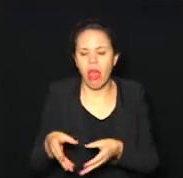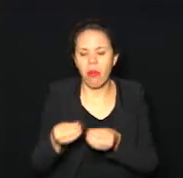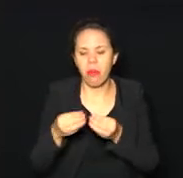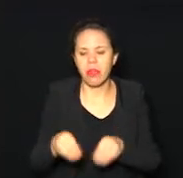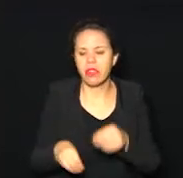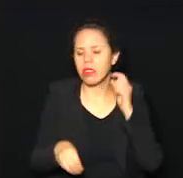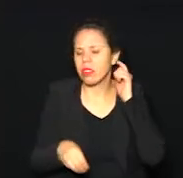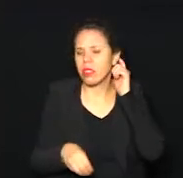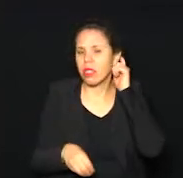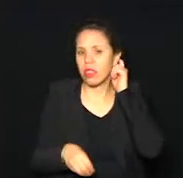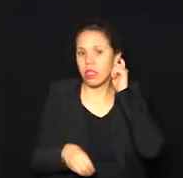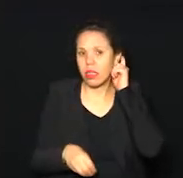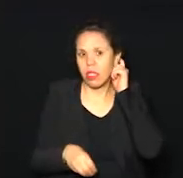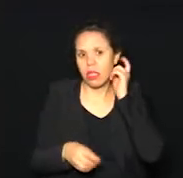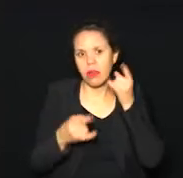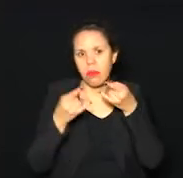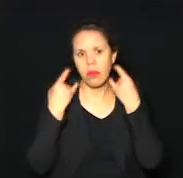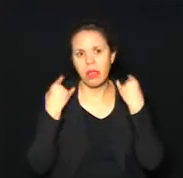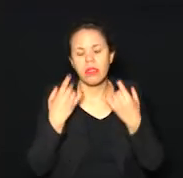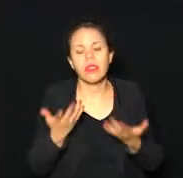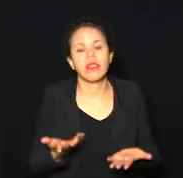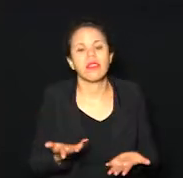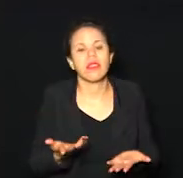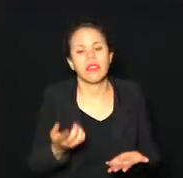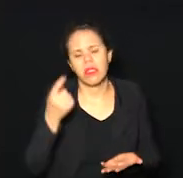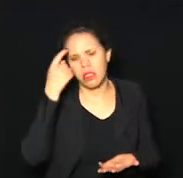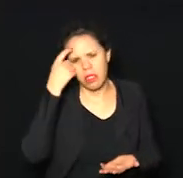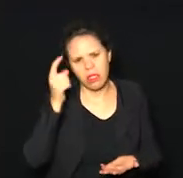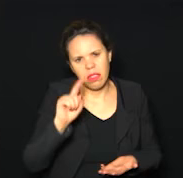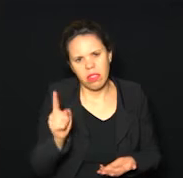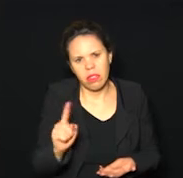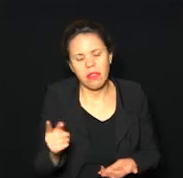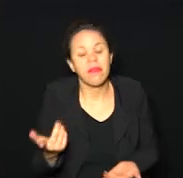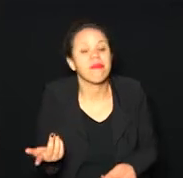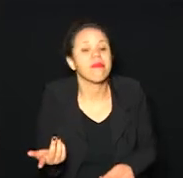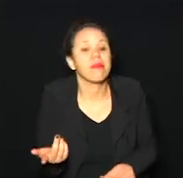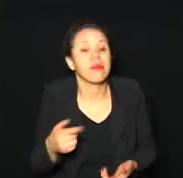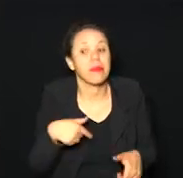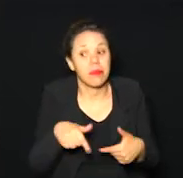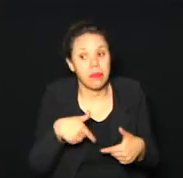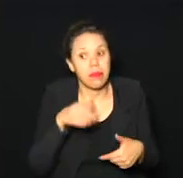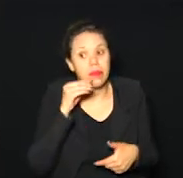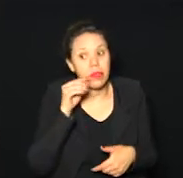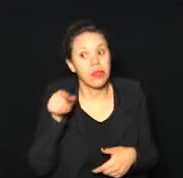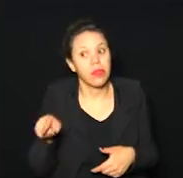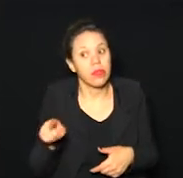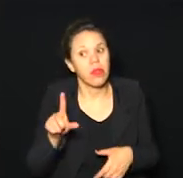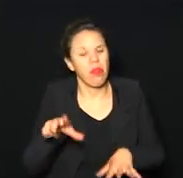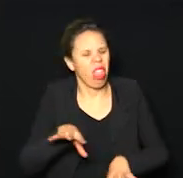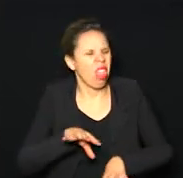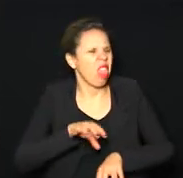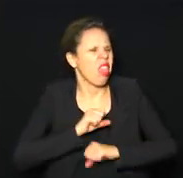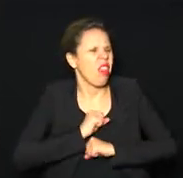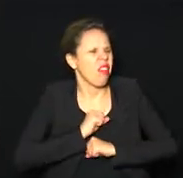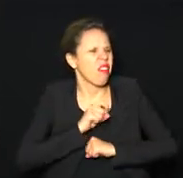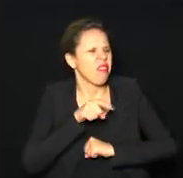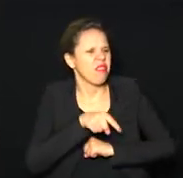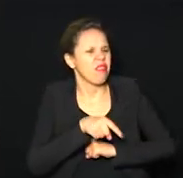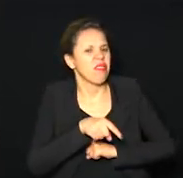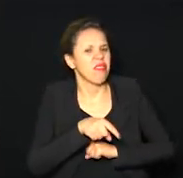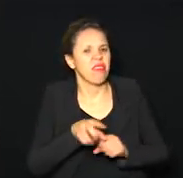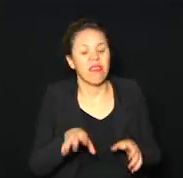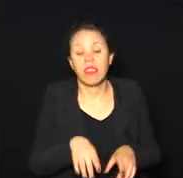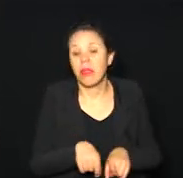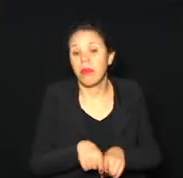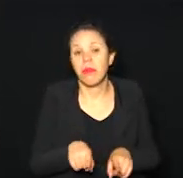máscara, e não pensam que esse trabalhador vai se contaminar e ele vai deixar